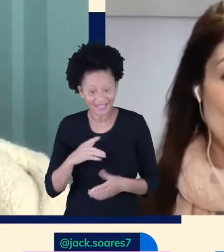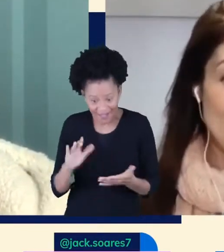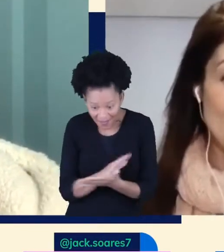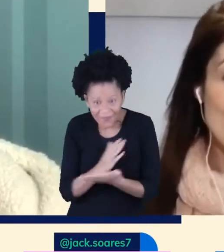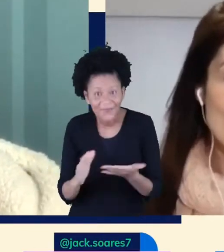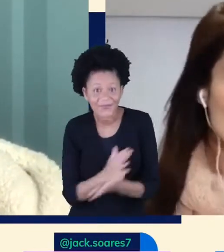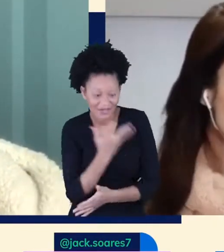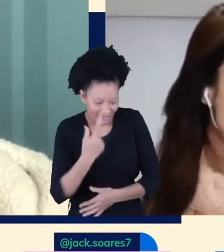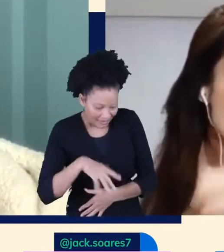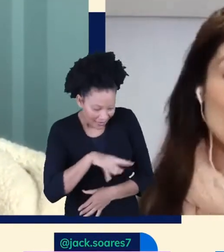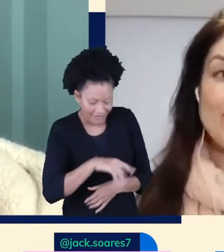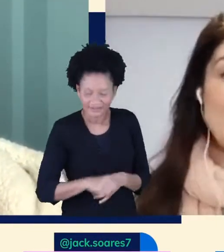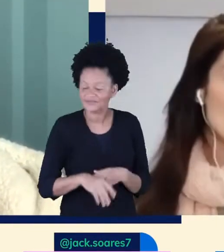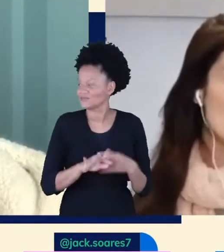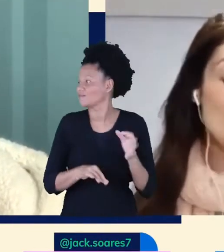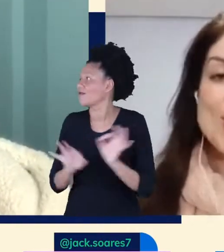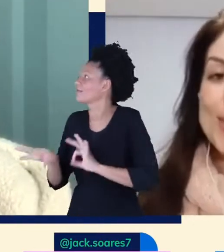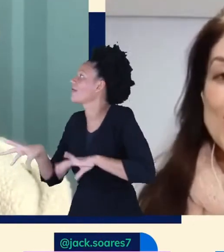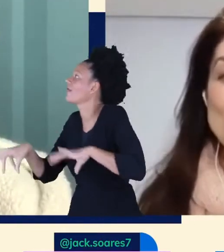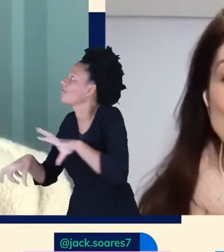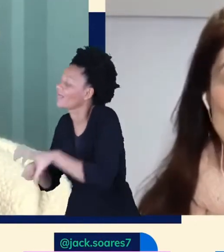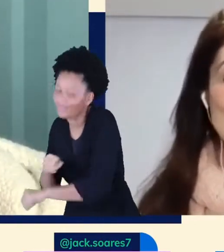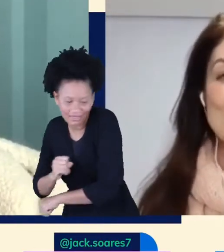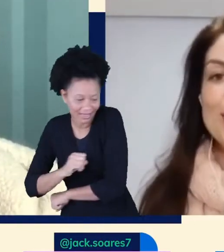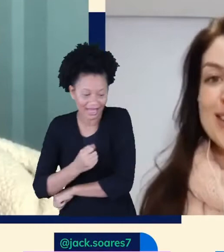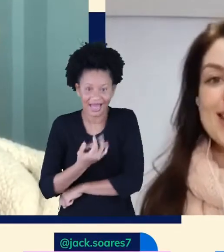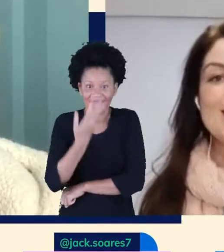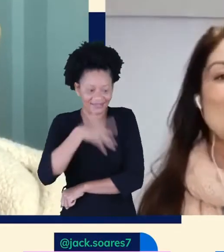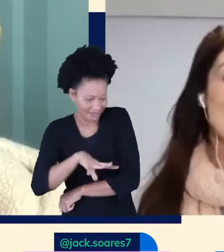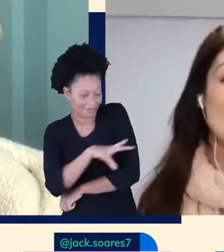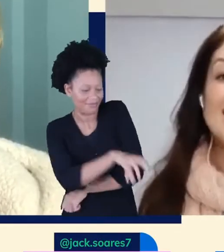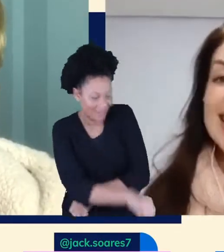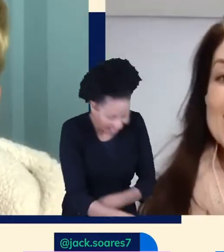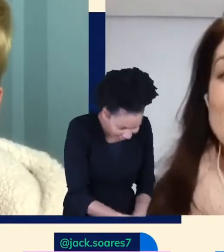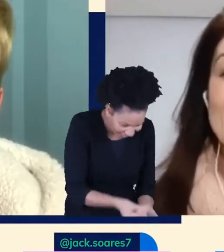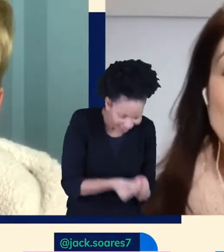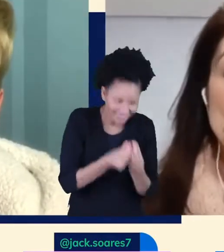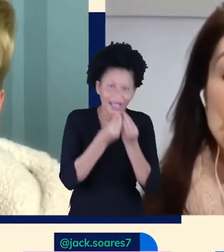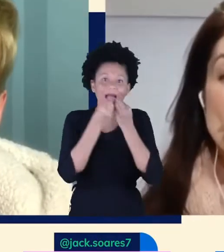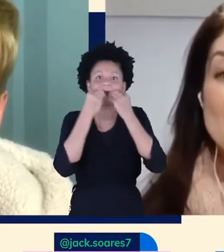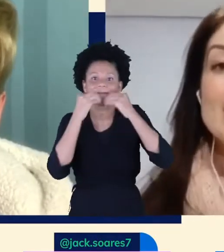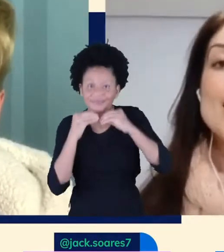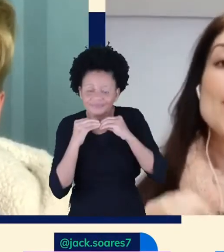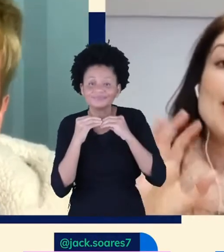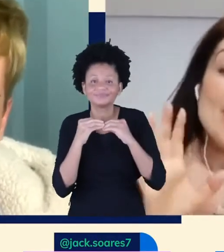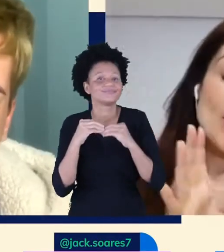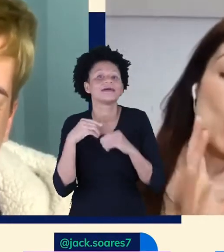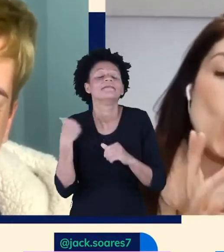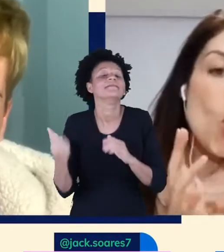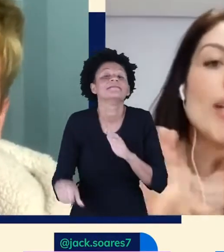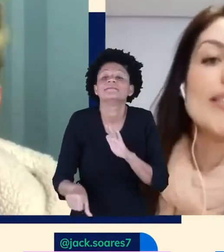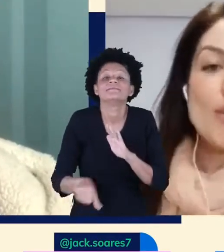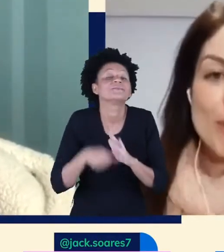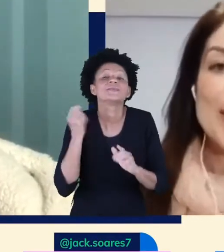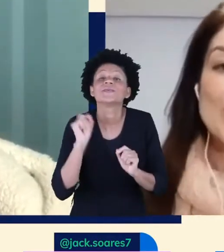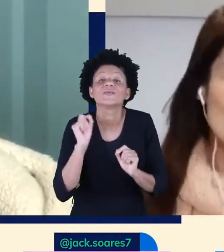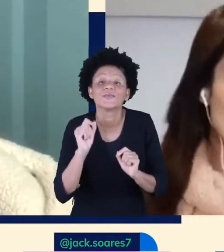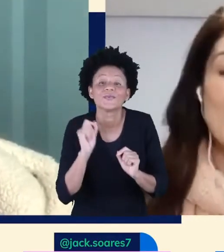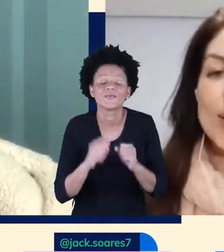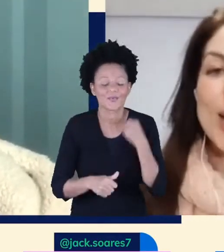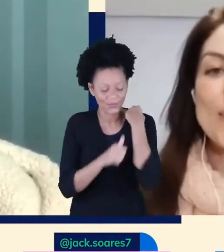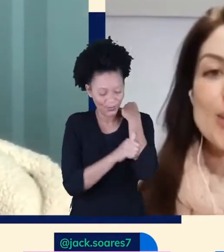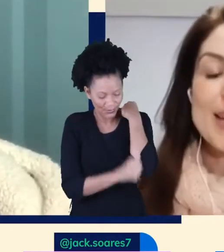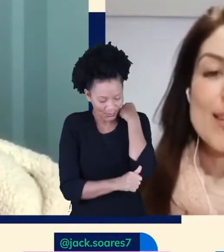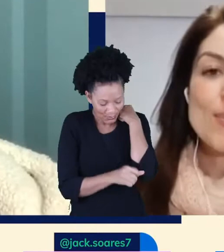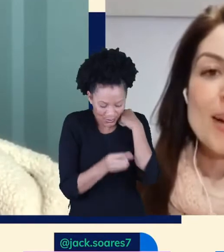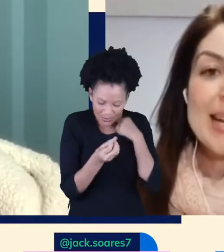na boca. Se você perde ali alguns segundos na hora de fazer higiene, a criança vai catar o cocô. Primeiro que o cocô ele tem um formatinho